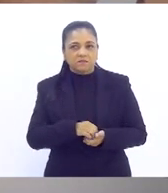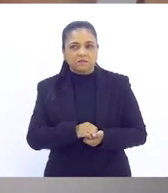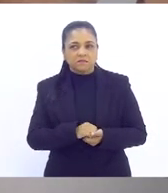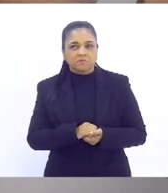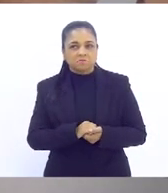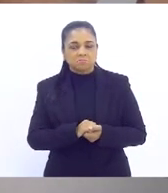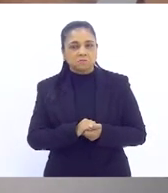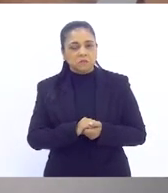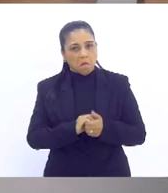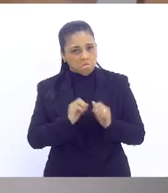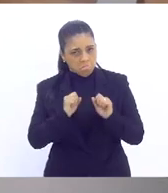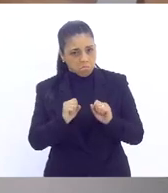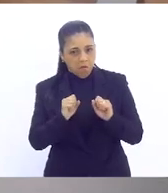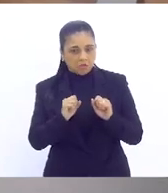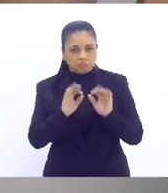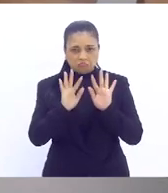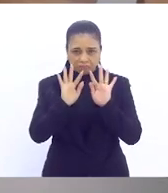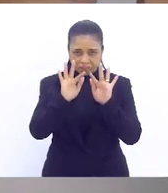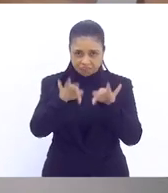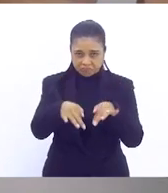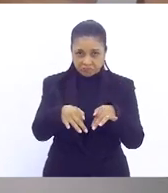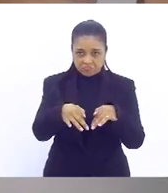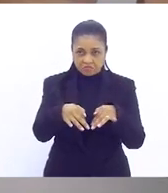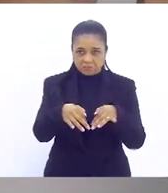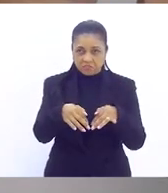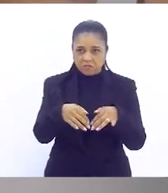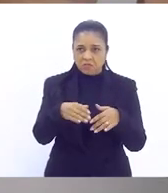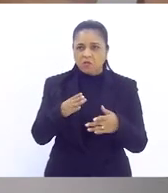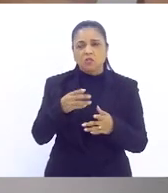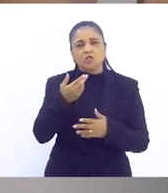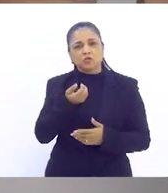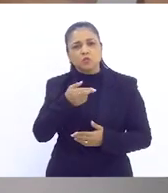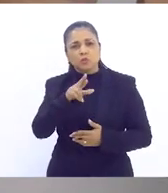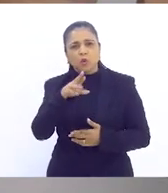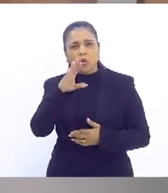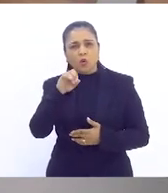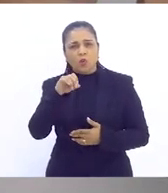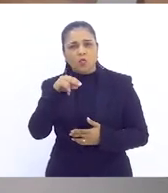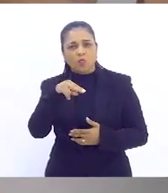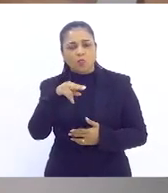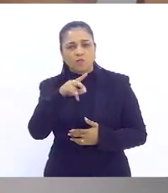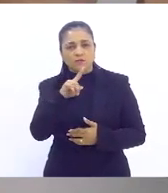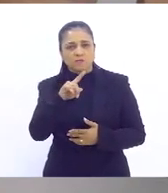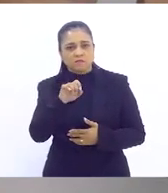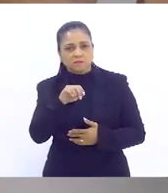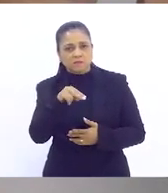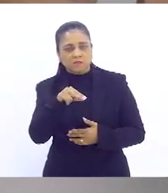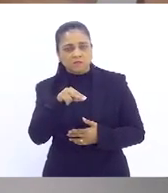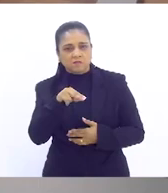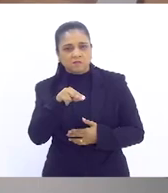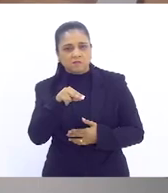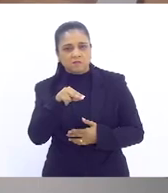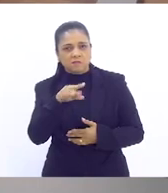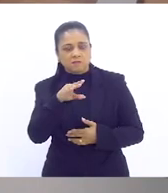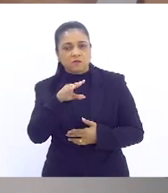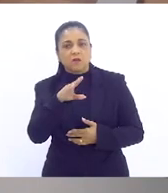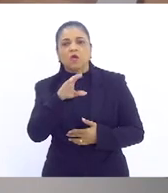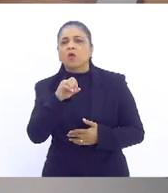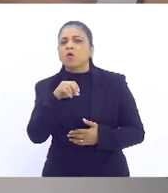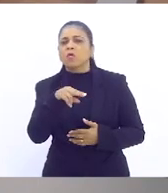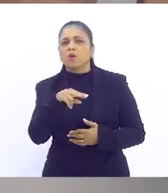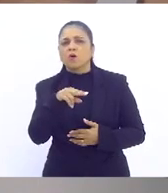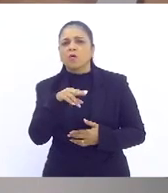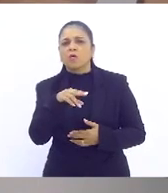posso encerrar então Doutor César se alguém se algum dos integrantes da mesa quiser fazer